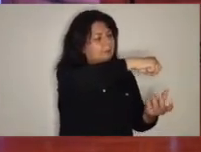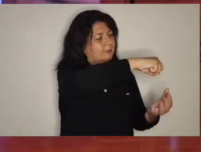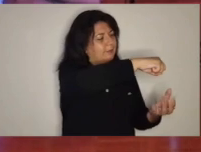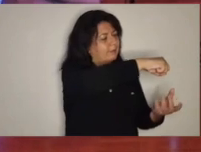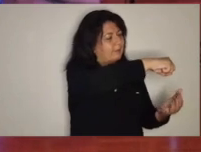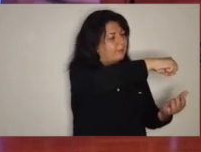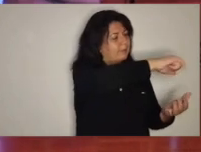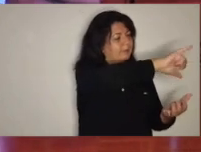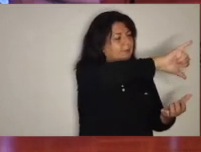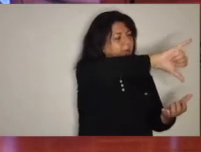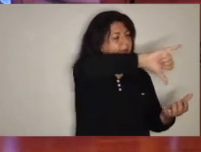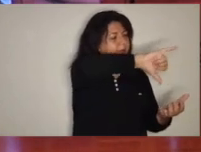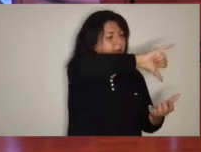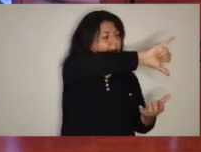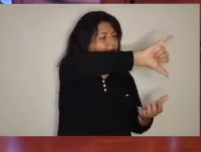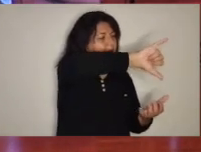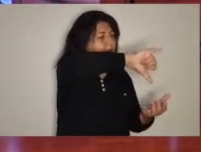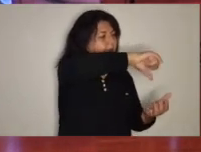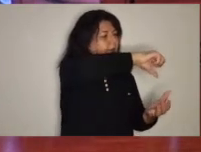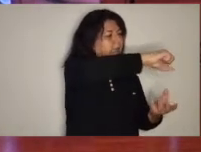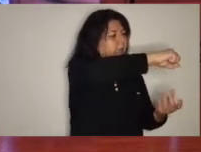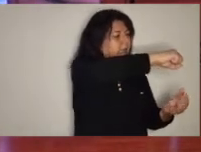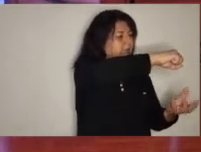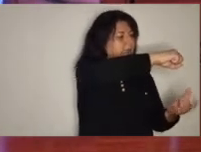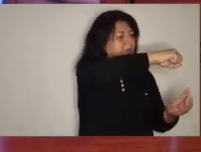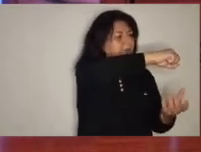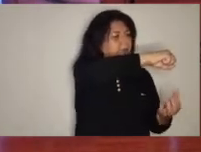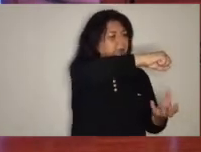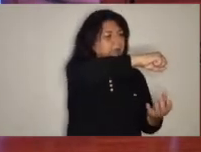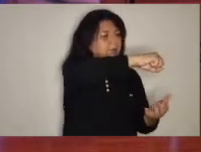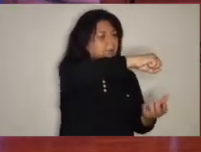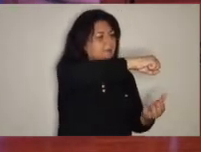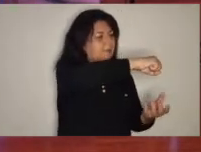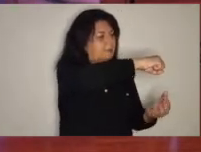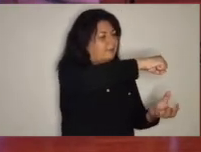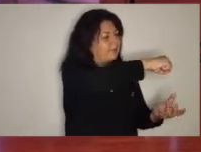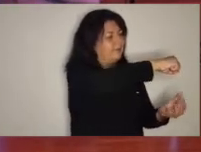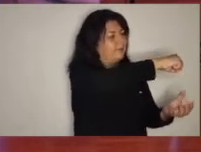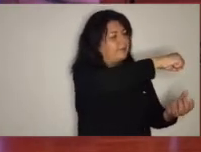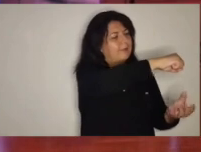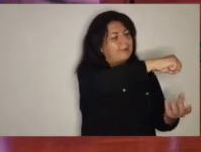Lamparinas estão acesas.